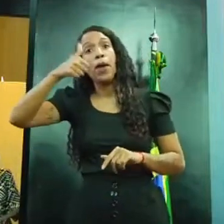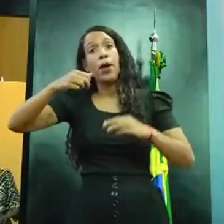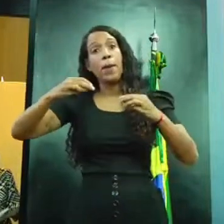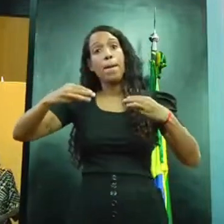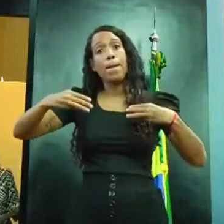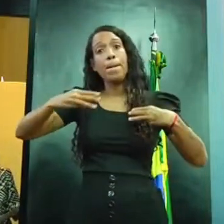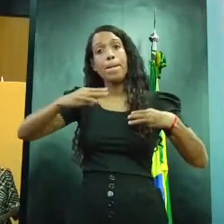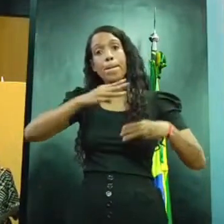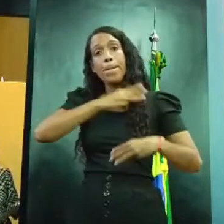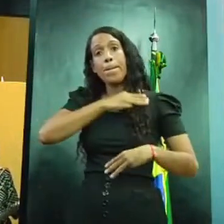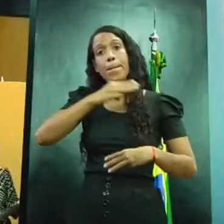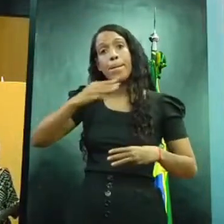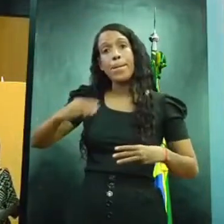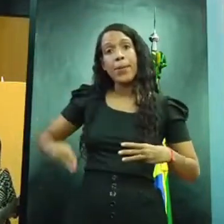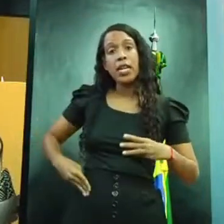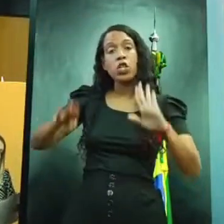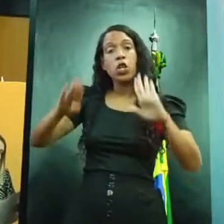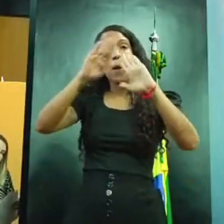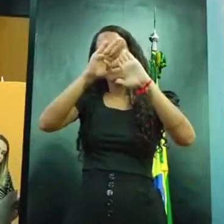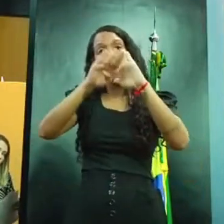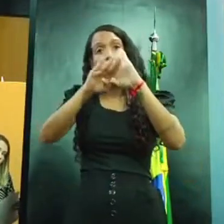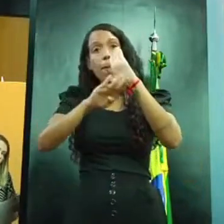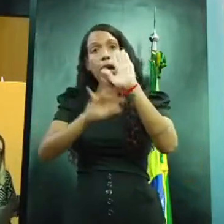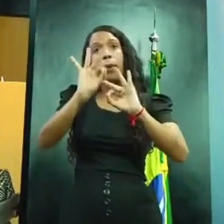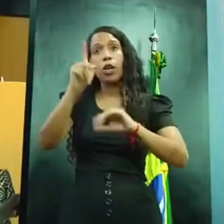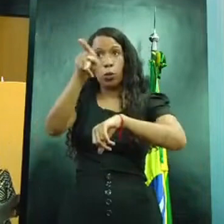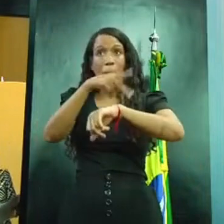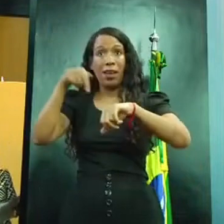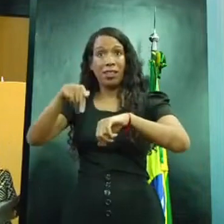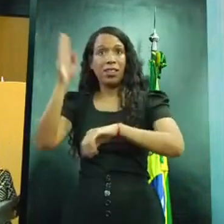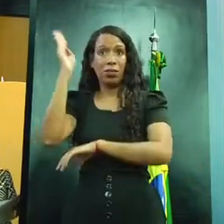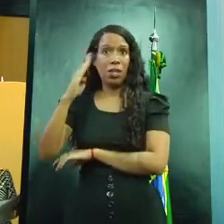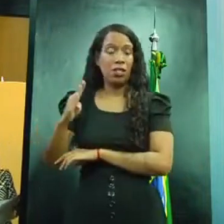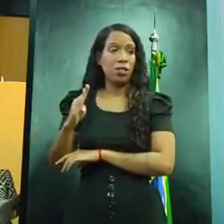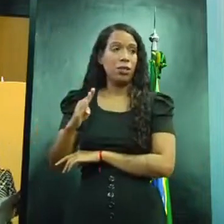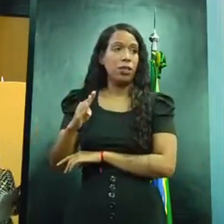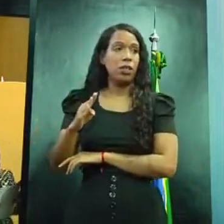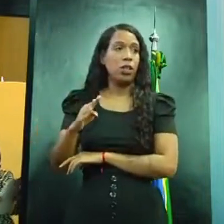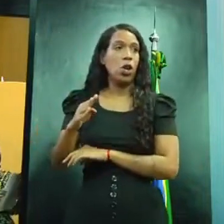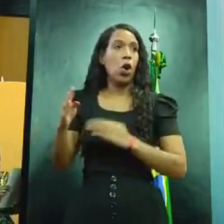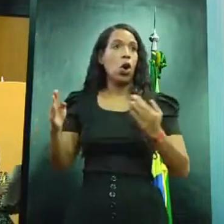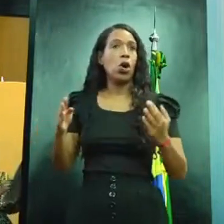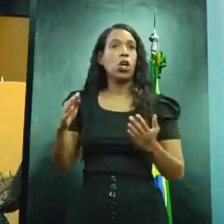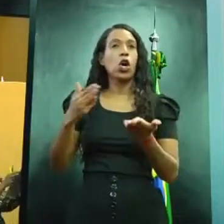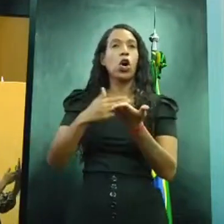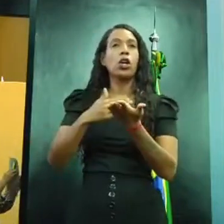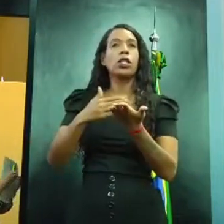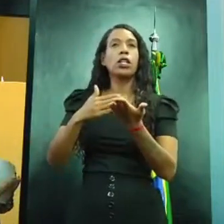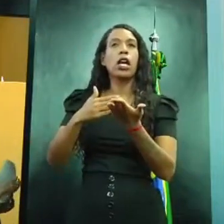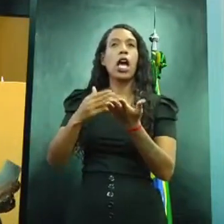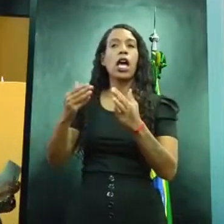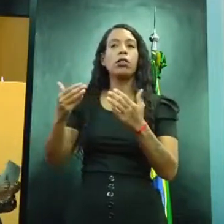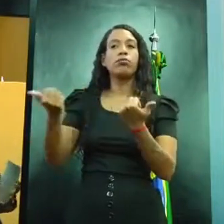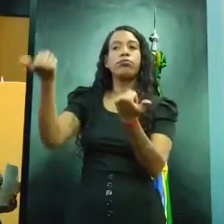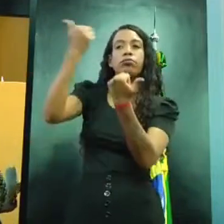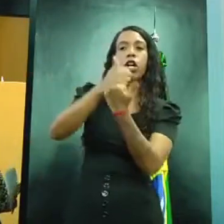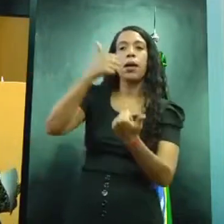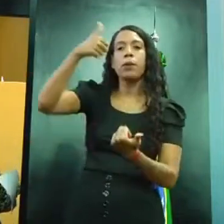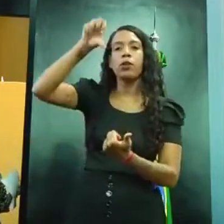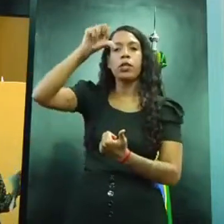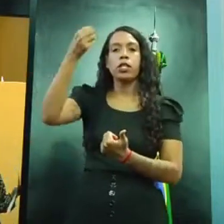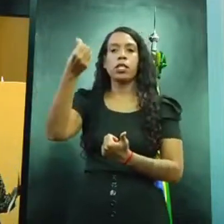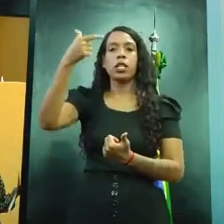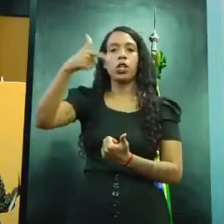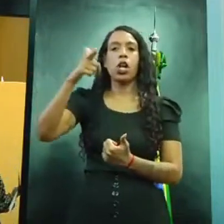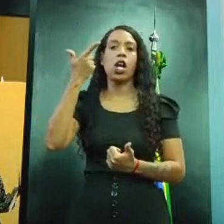do planejamento desse país, que toma posse em 62,